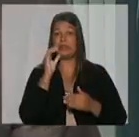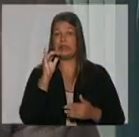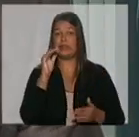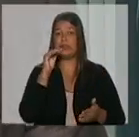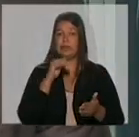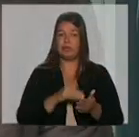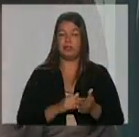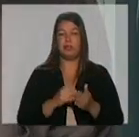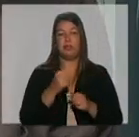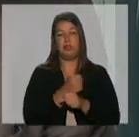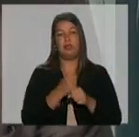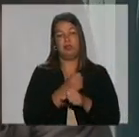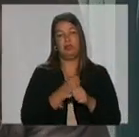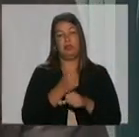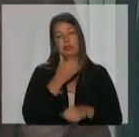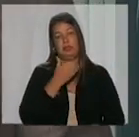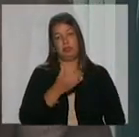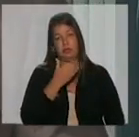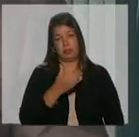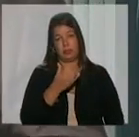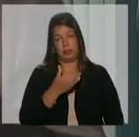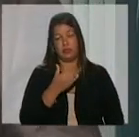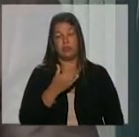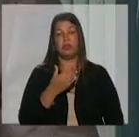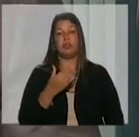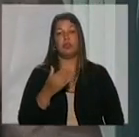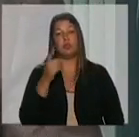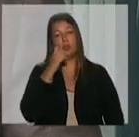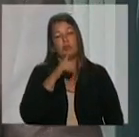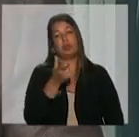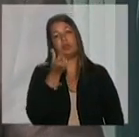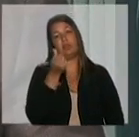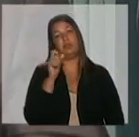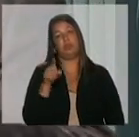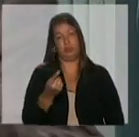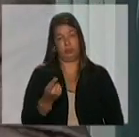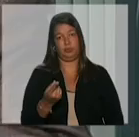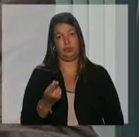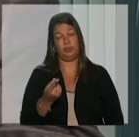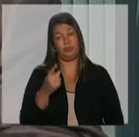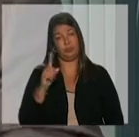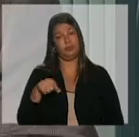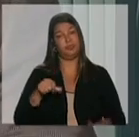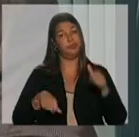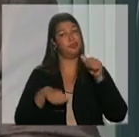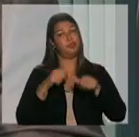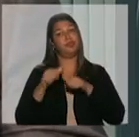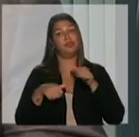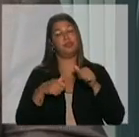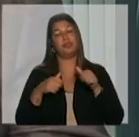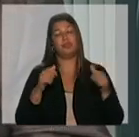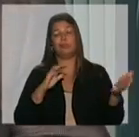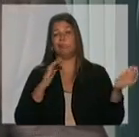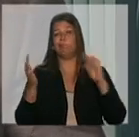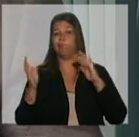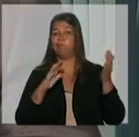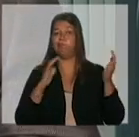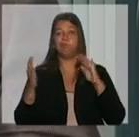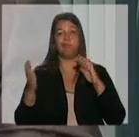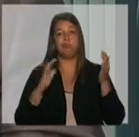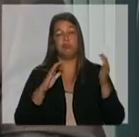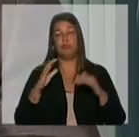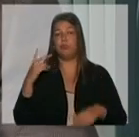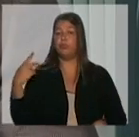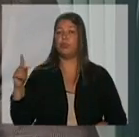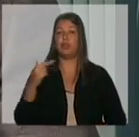do ano conseguimos 6 mil diretos. Então é uma mudança de paradigma, causado por toda essa questão que a gente está vendo aí na